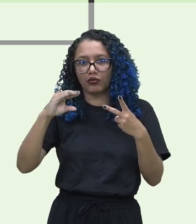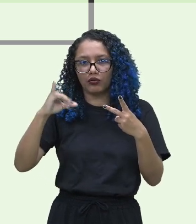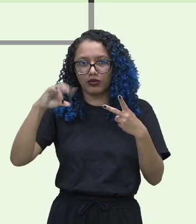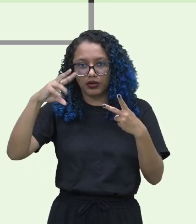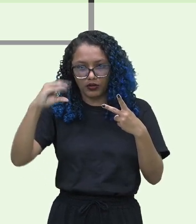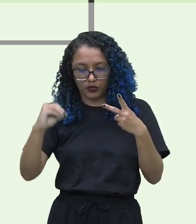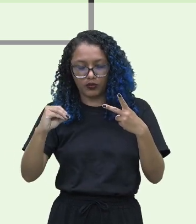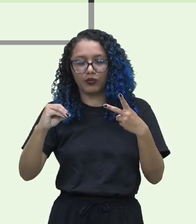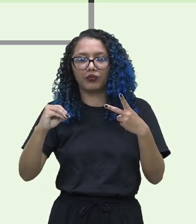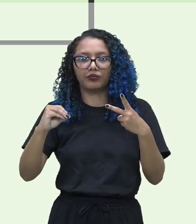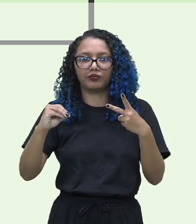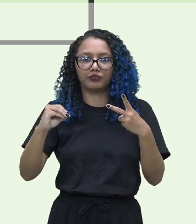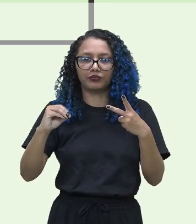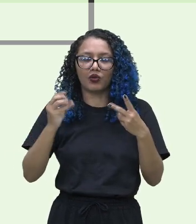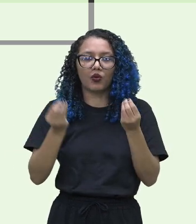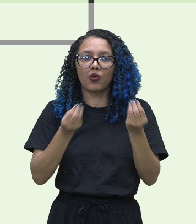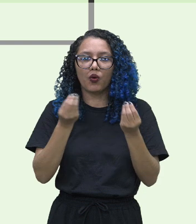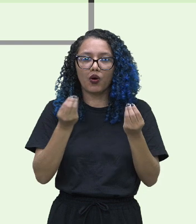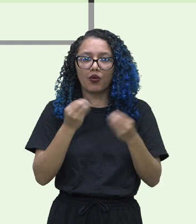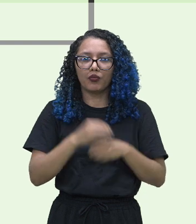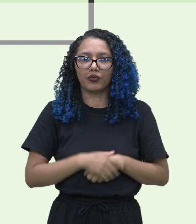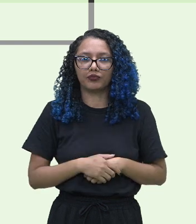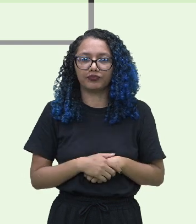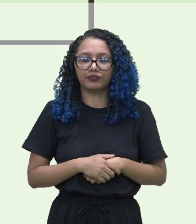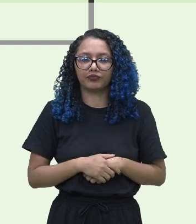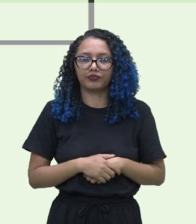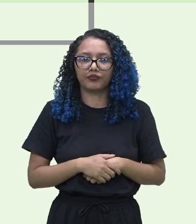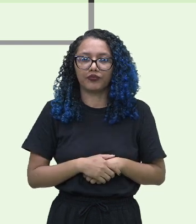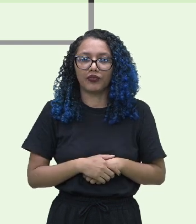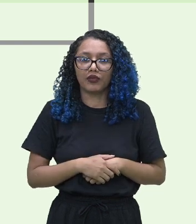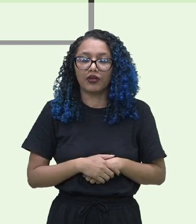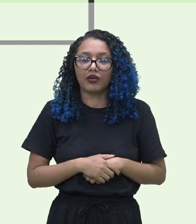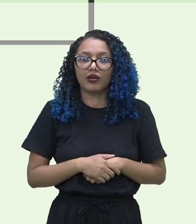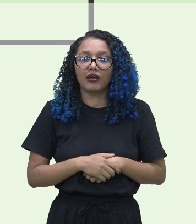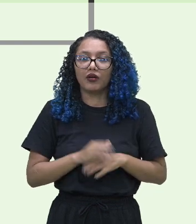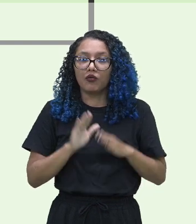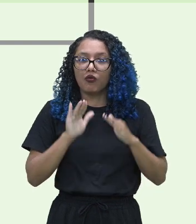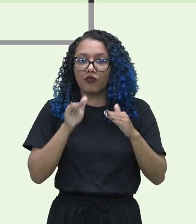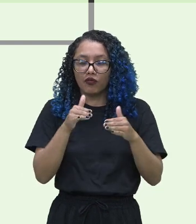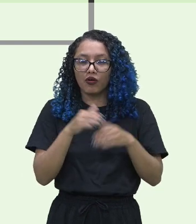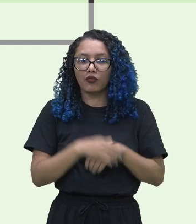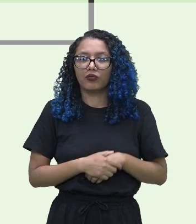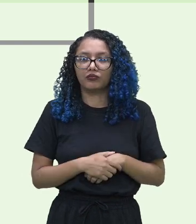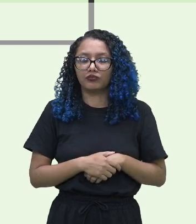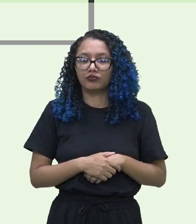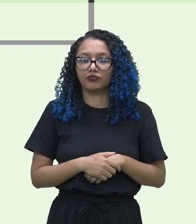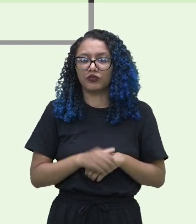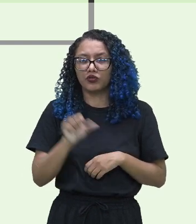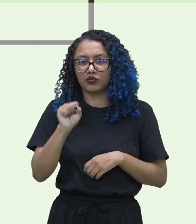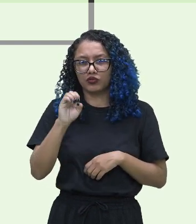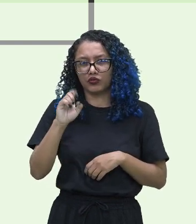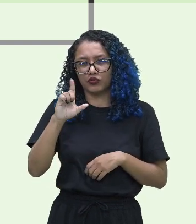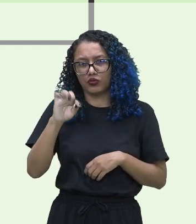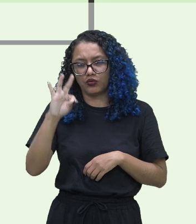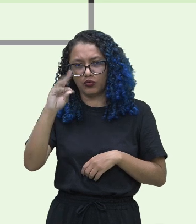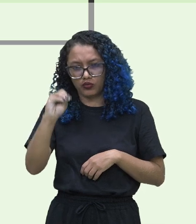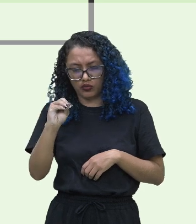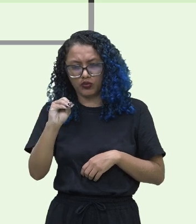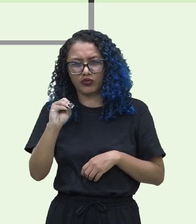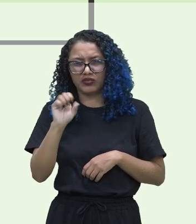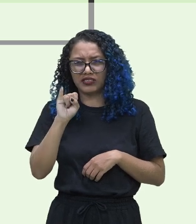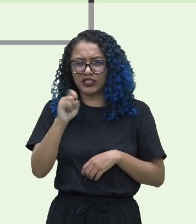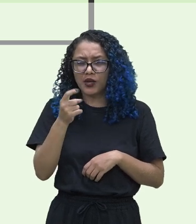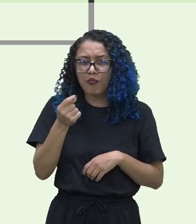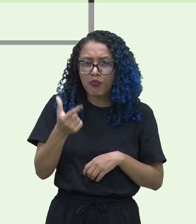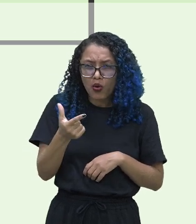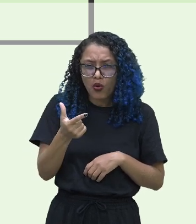vai ser em direção a baixa concentração de solutos. Então, onde tiver essa baixa